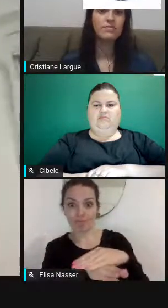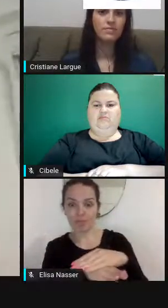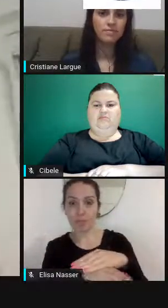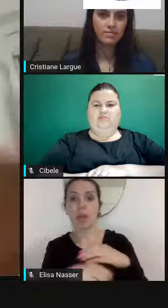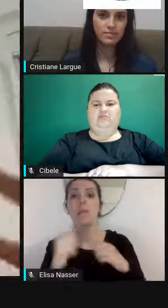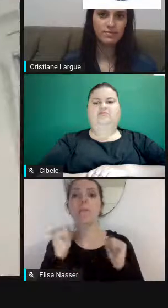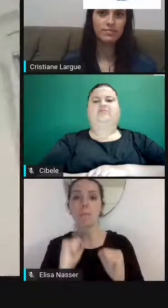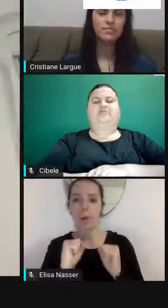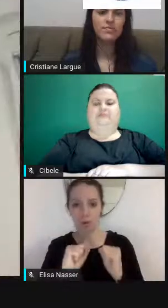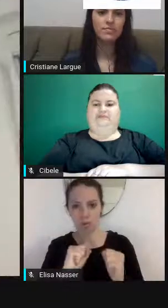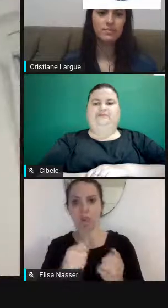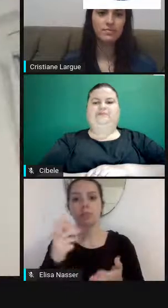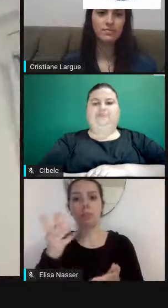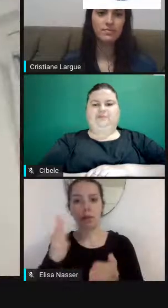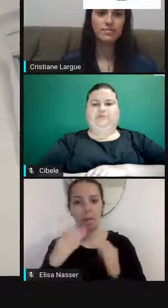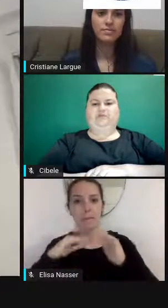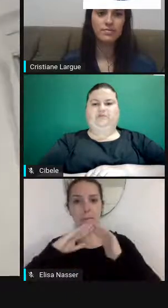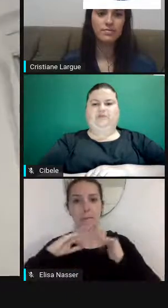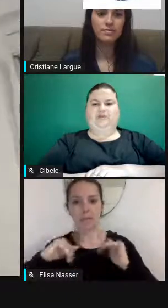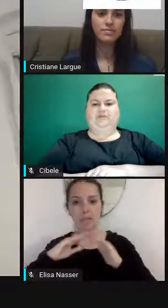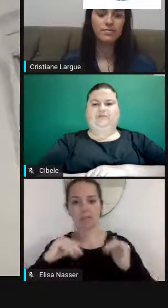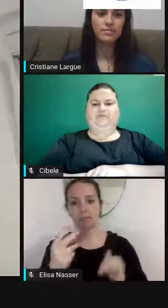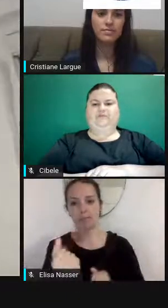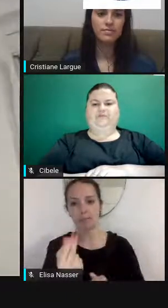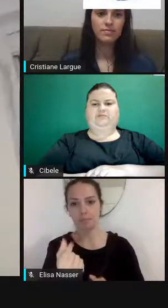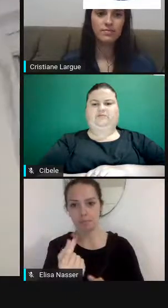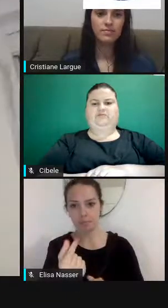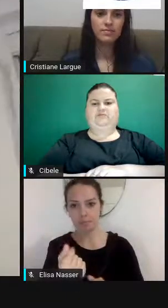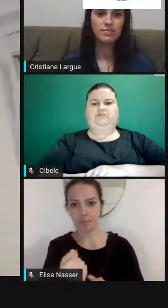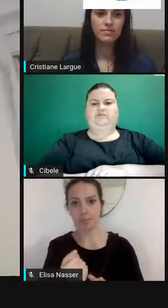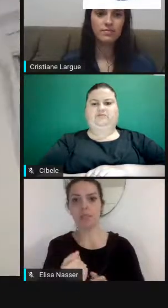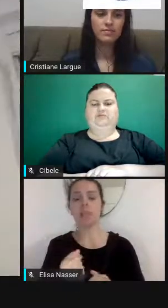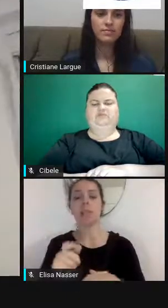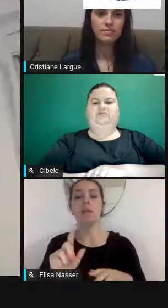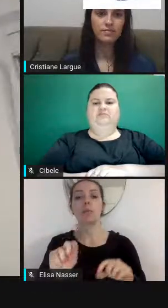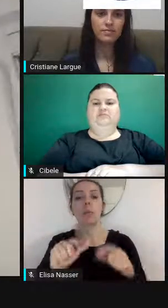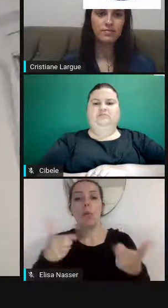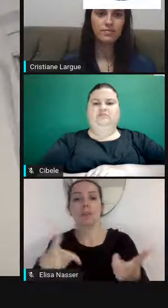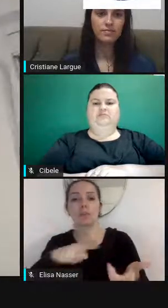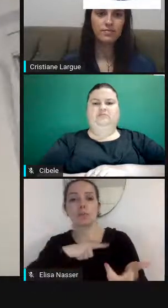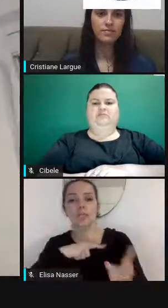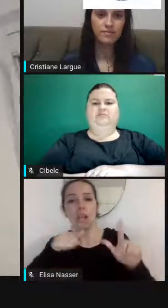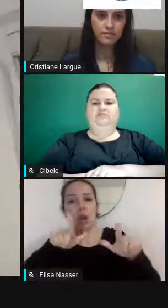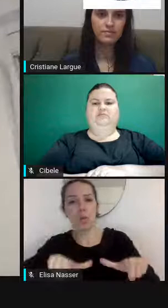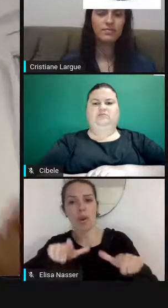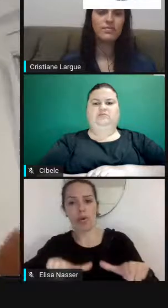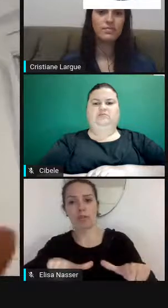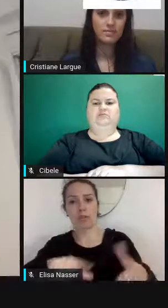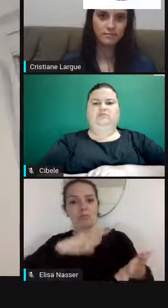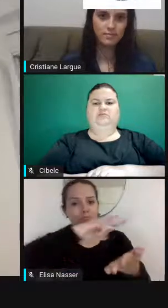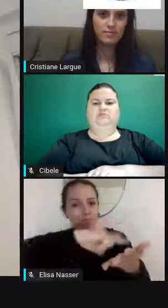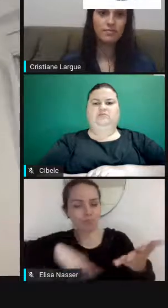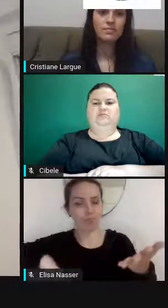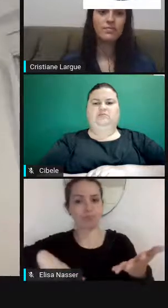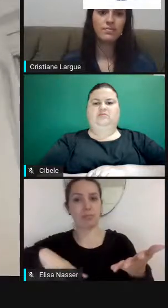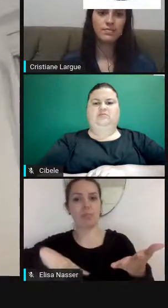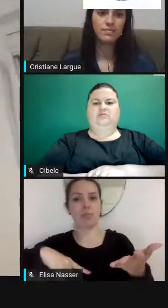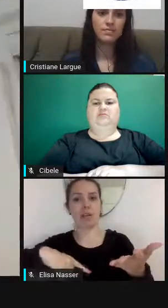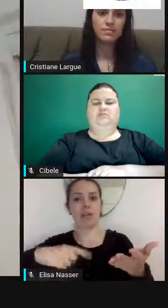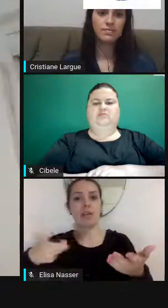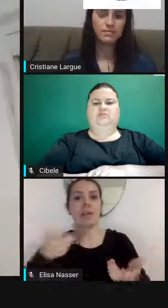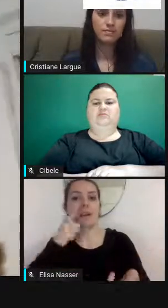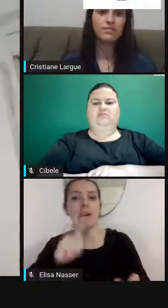é brechas para atual ou até mesmo com áudios né E à medida que a gente vai recebendo o grana e crescendo a gente